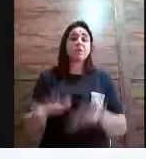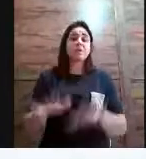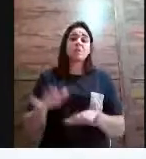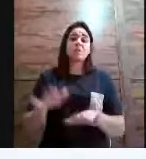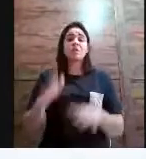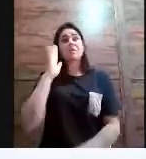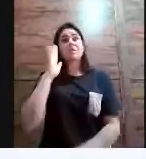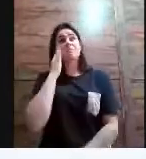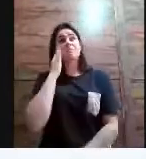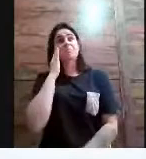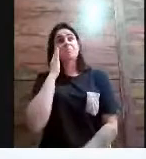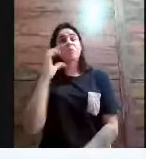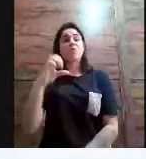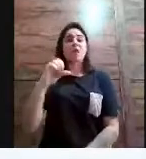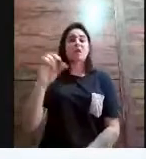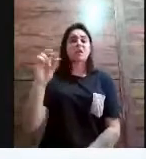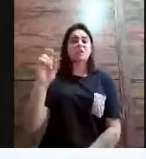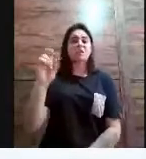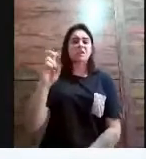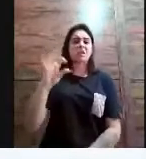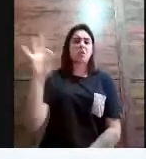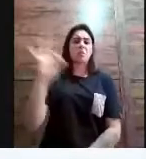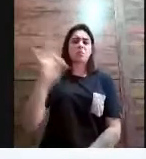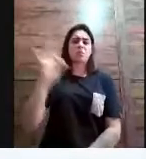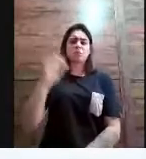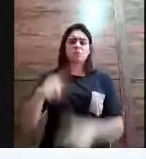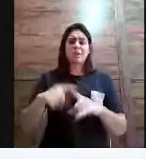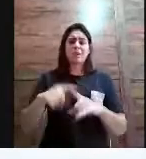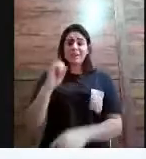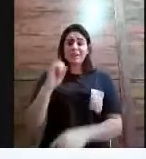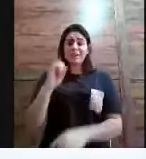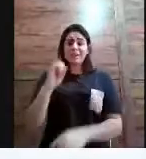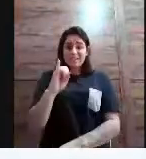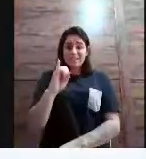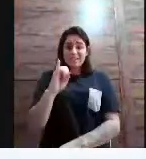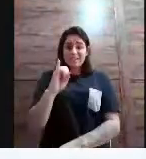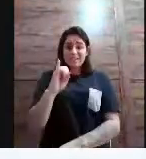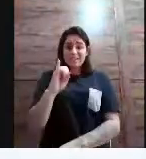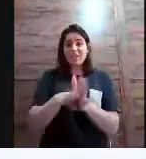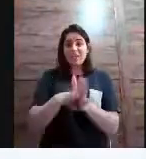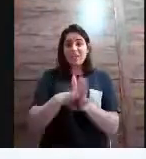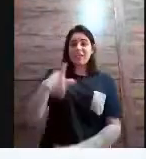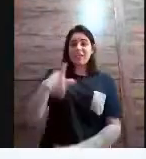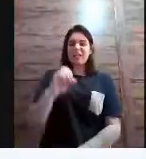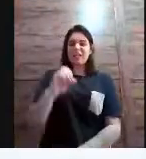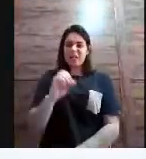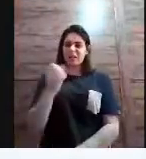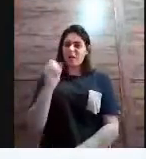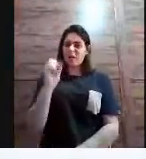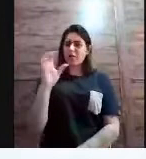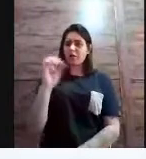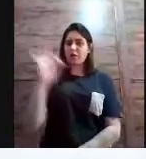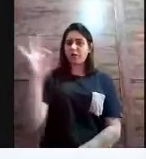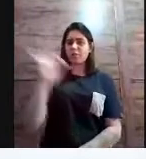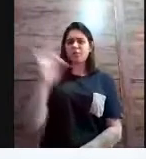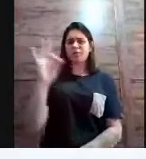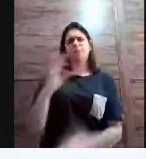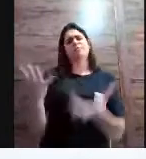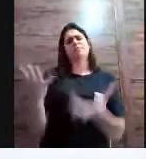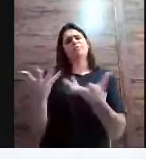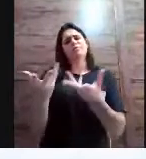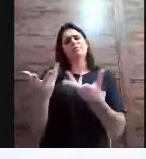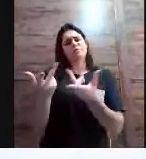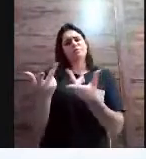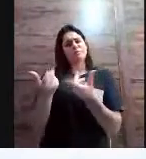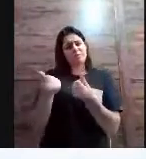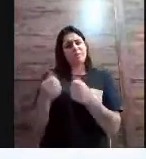95%, mas se ela ficar ali pelos 80%, 70%, já está bem bom para uma pandemia. Ótima.